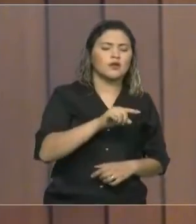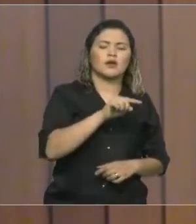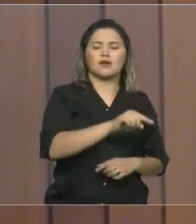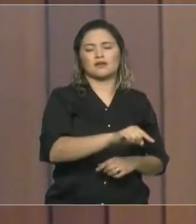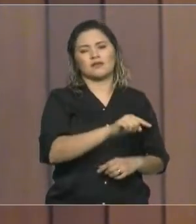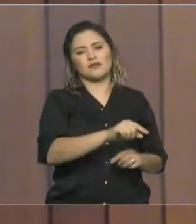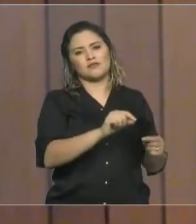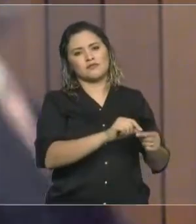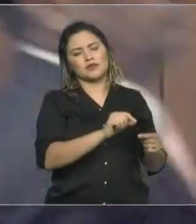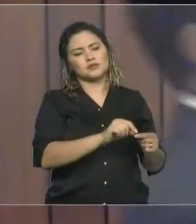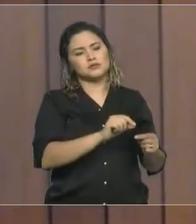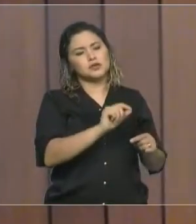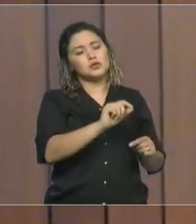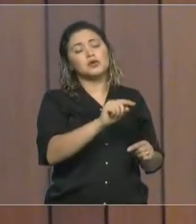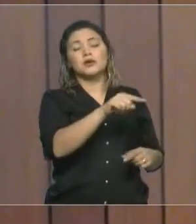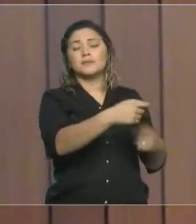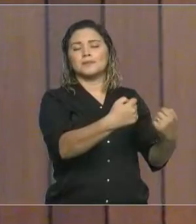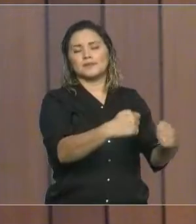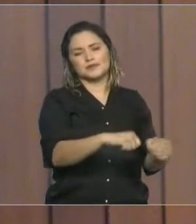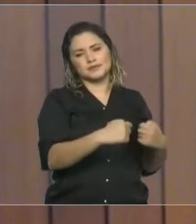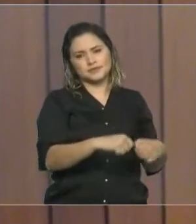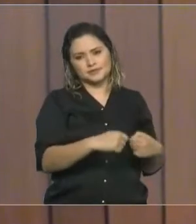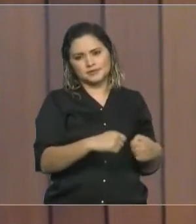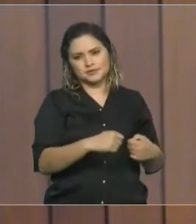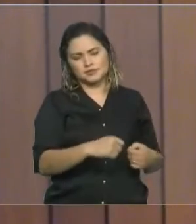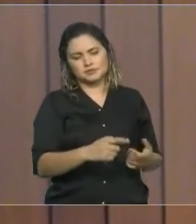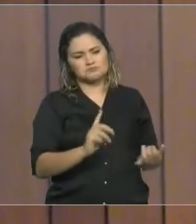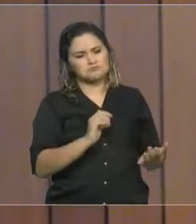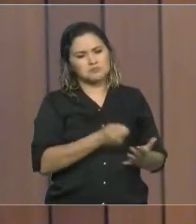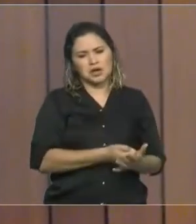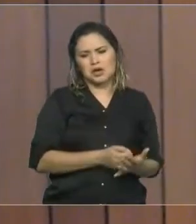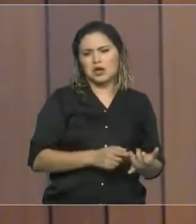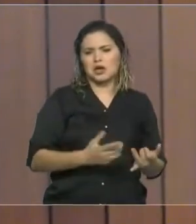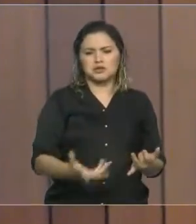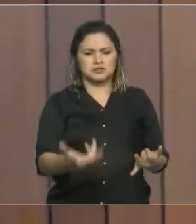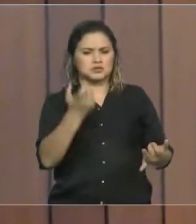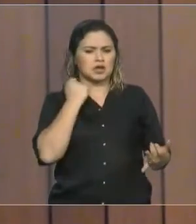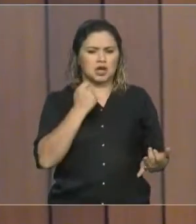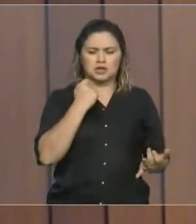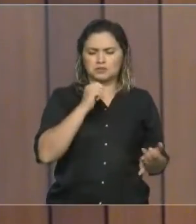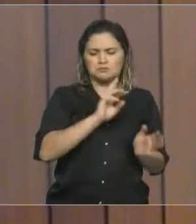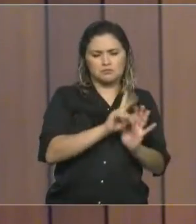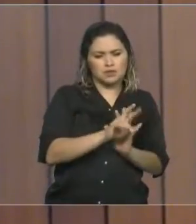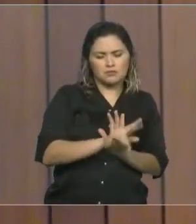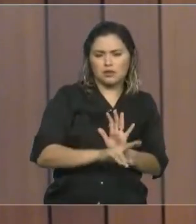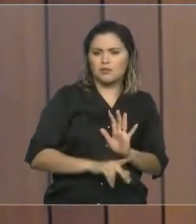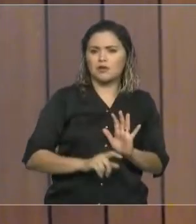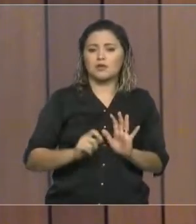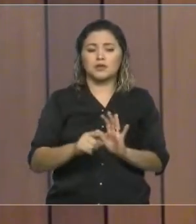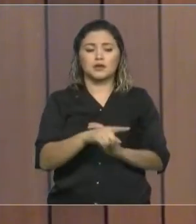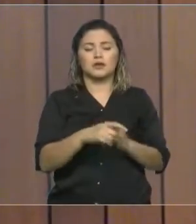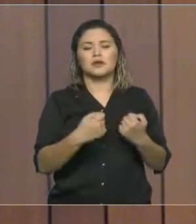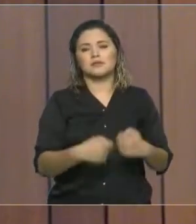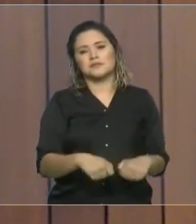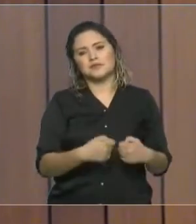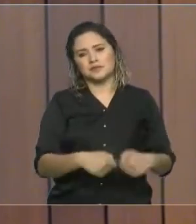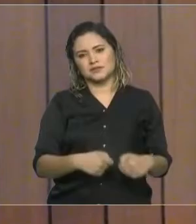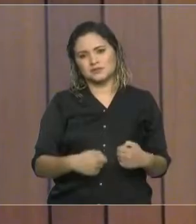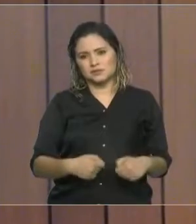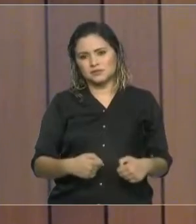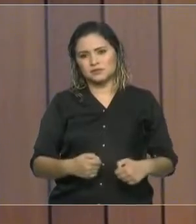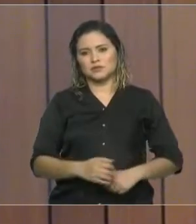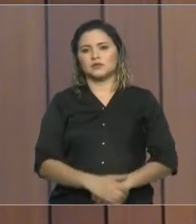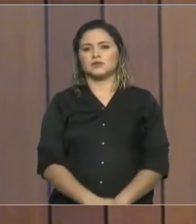o seu interesse, venha fazer o pagamento, o saque, ou seja o que for, que é de necessidade do usuário, que é